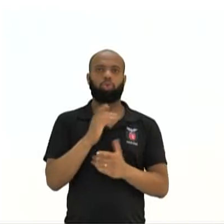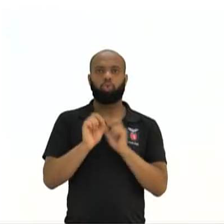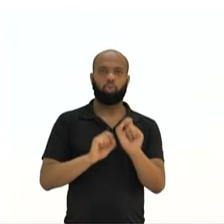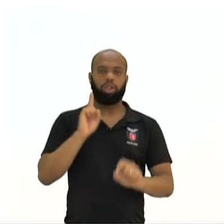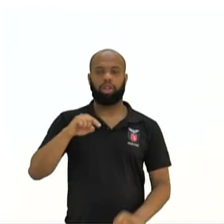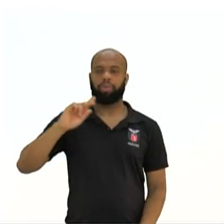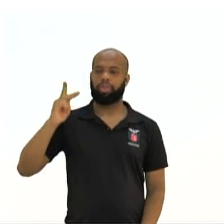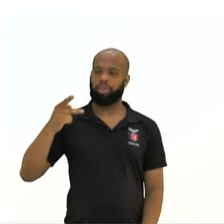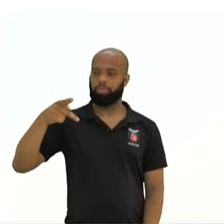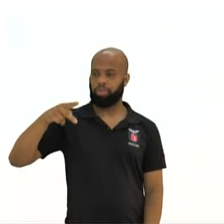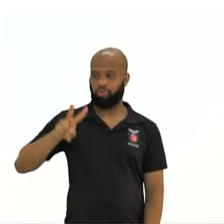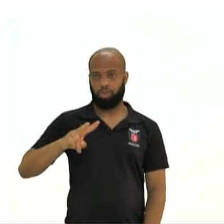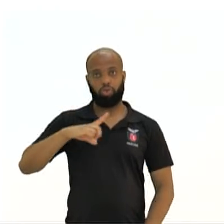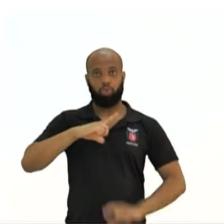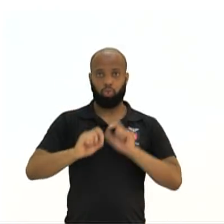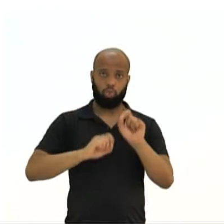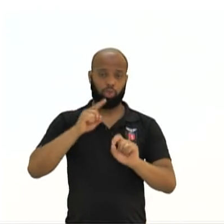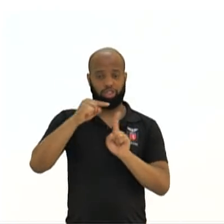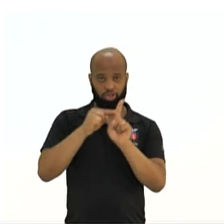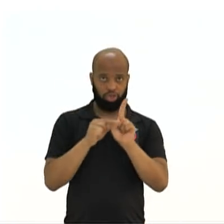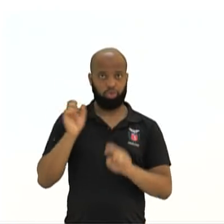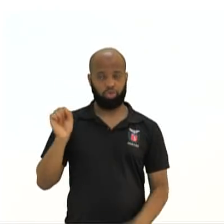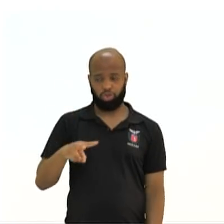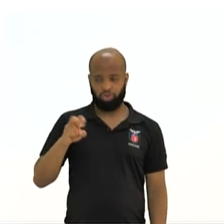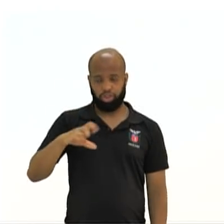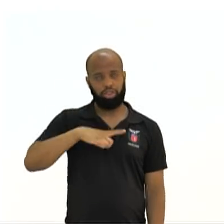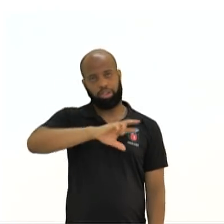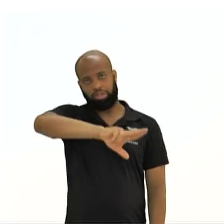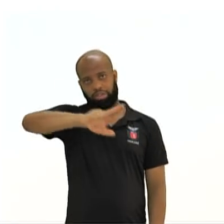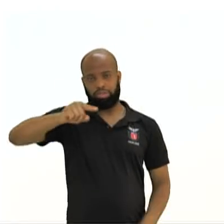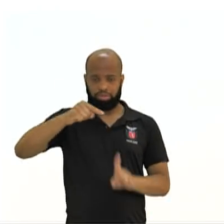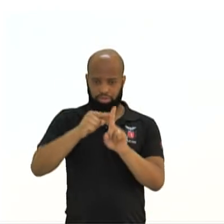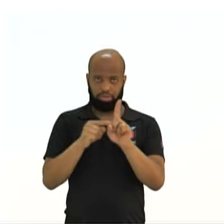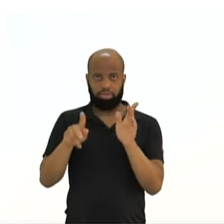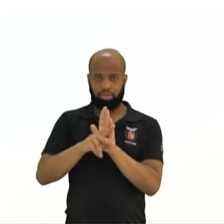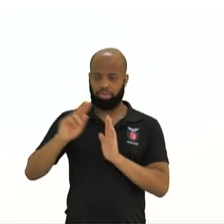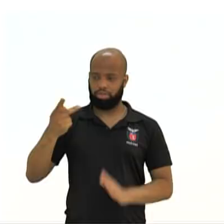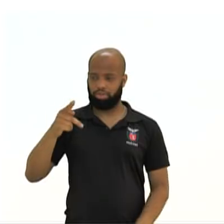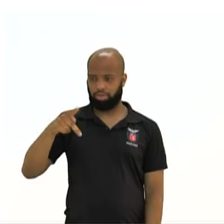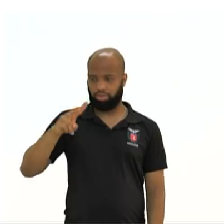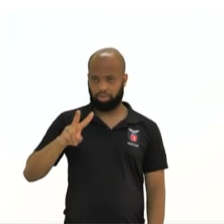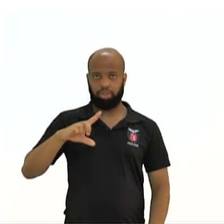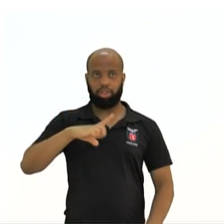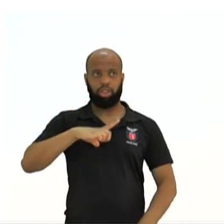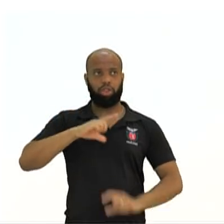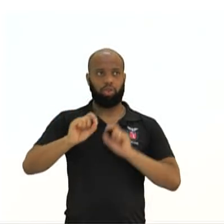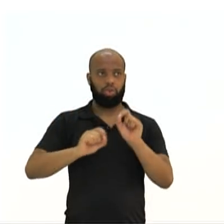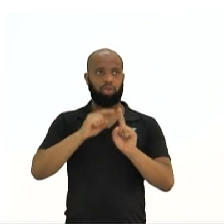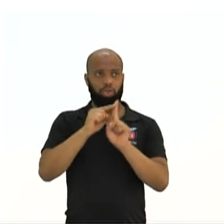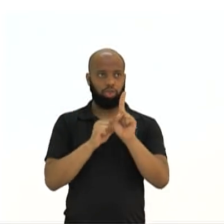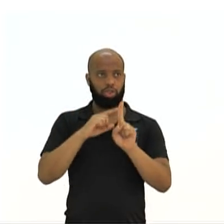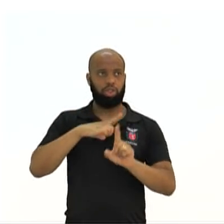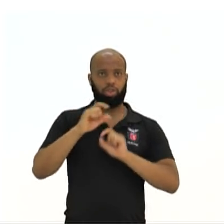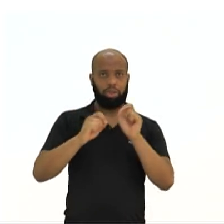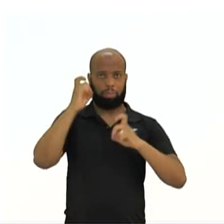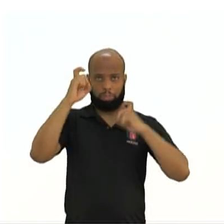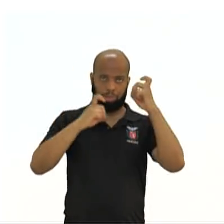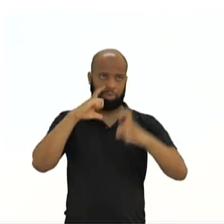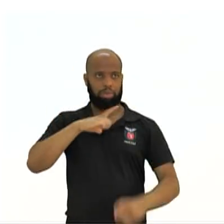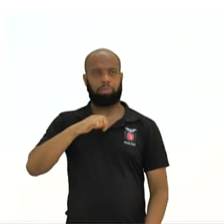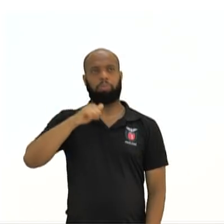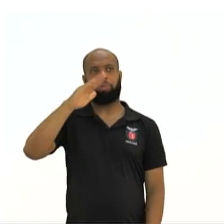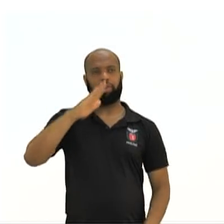o HPV, que é um tipo de vírus, existem vários tipos na verdade de HPV, mas tem um tipo que é mais